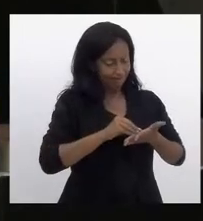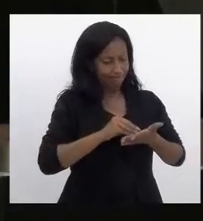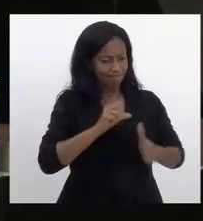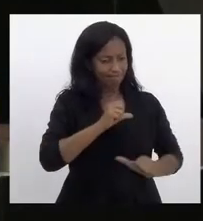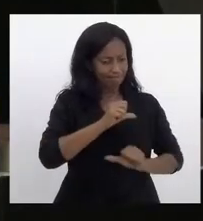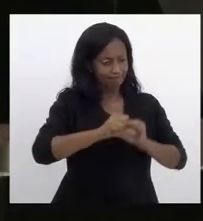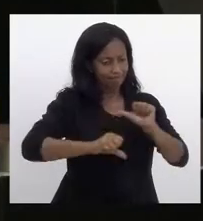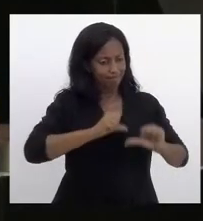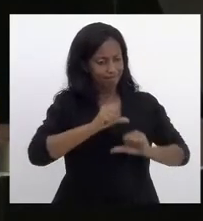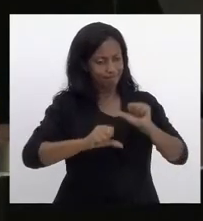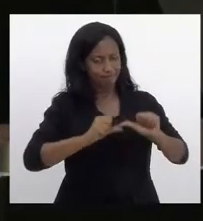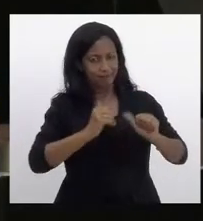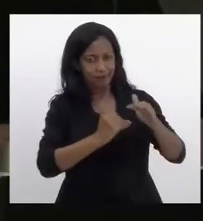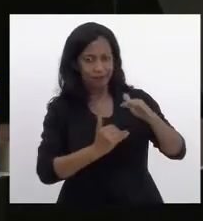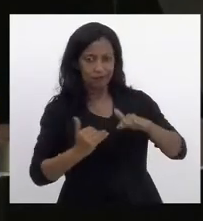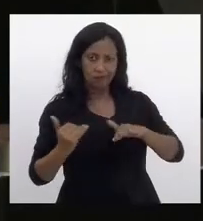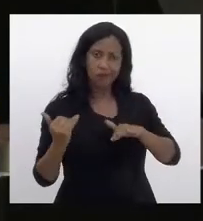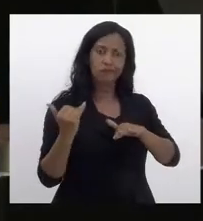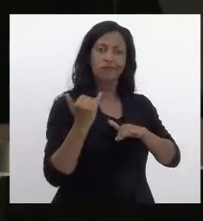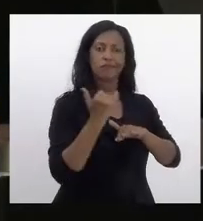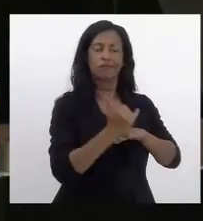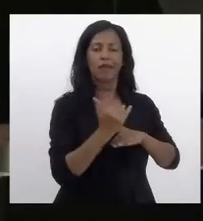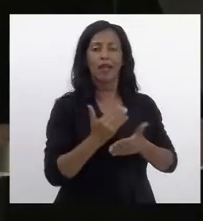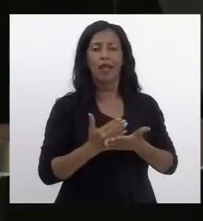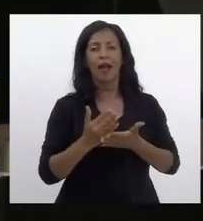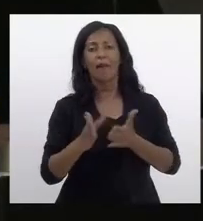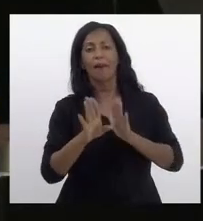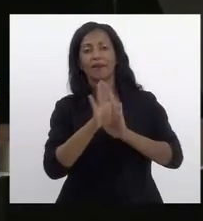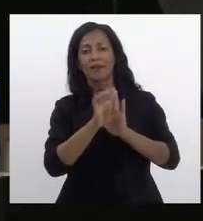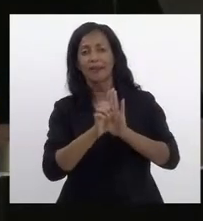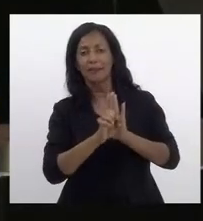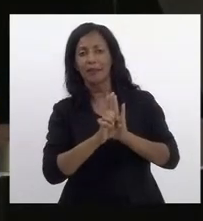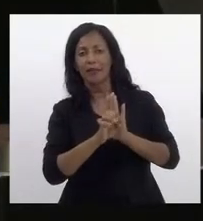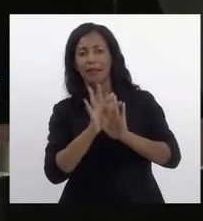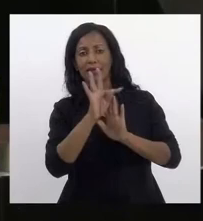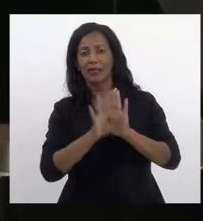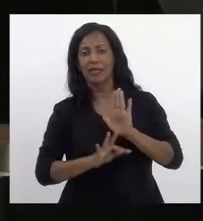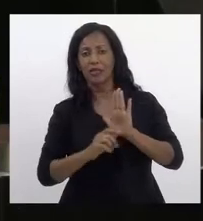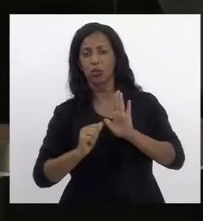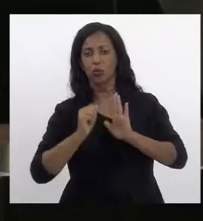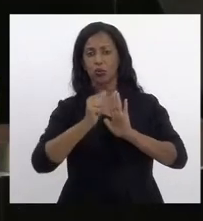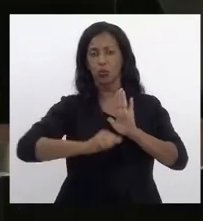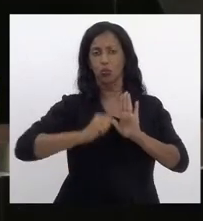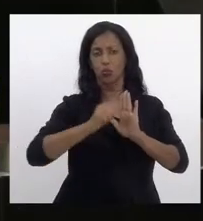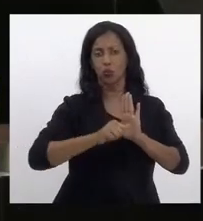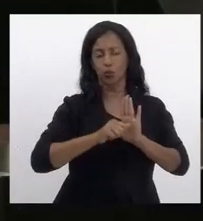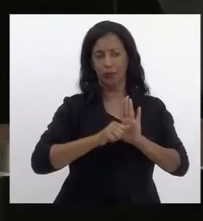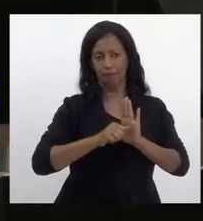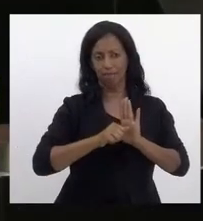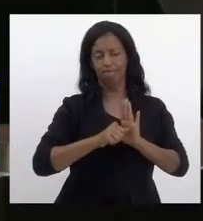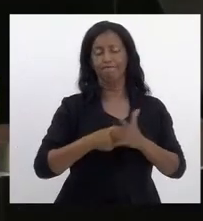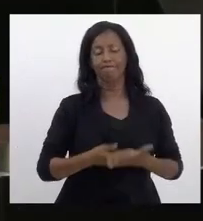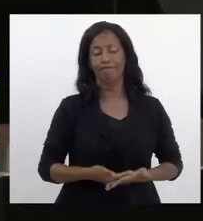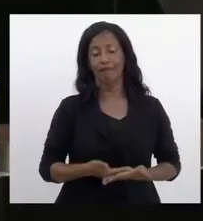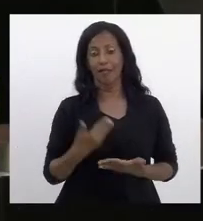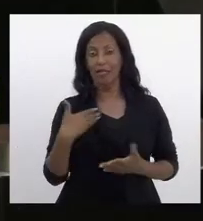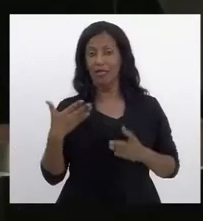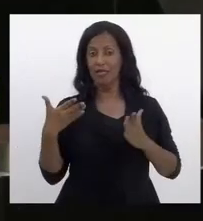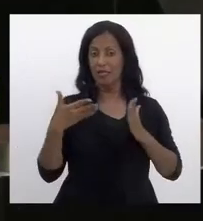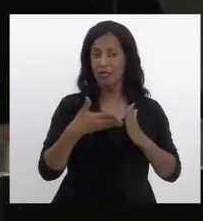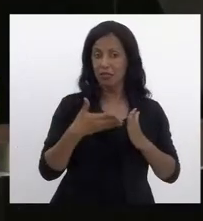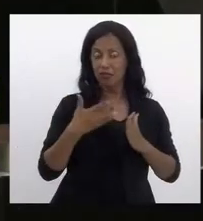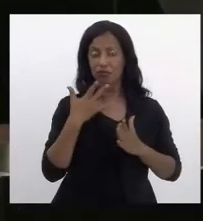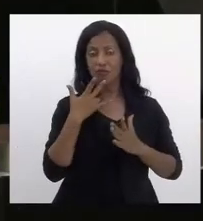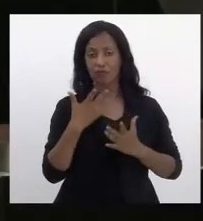seja superada a partir das nossas emendas. E, nesse sentido, eu quero dizer, né,